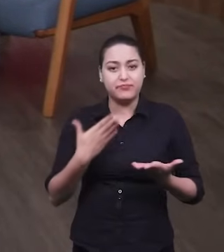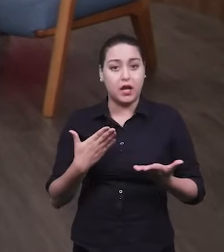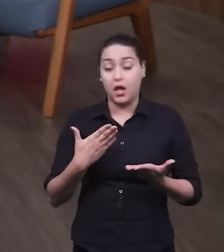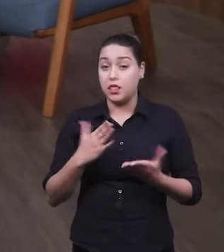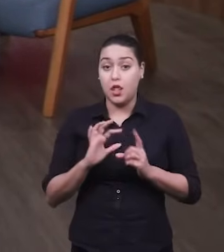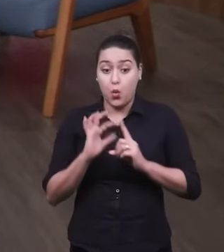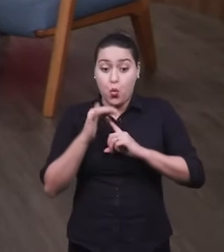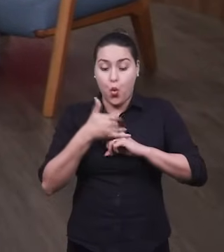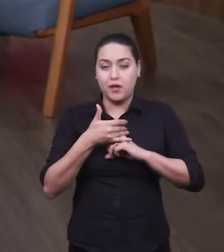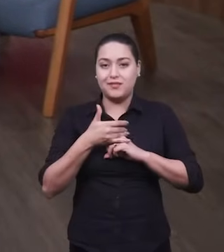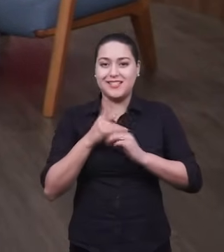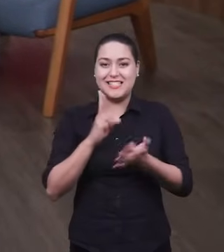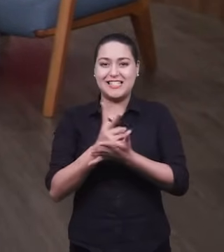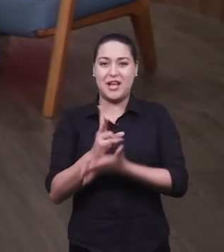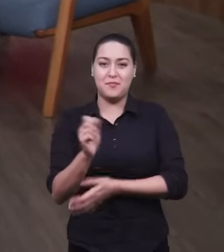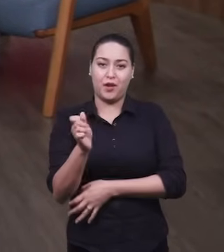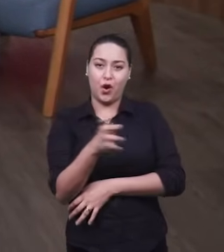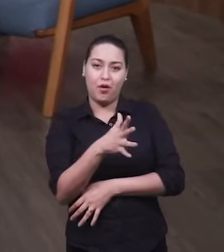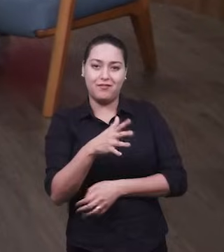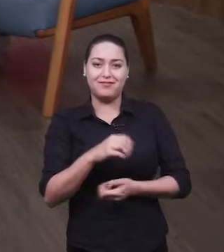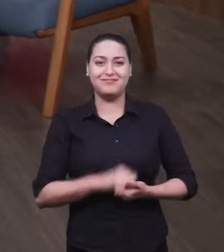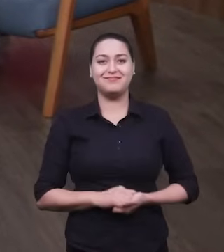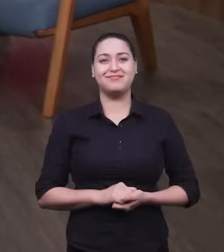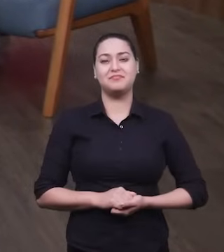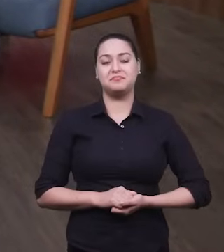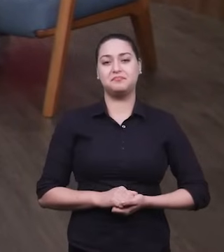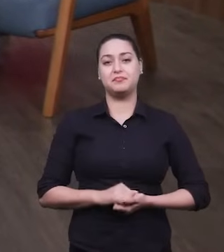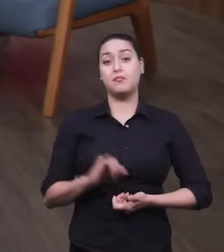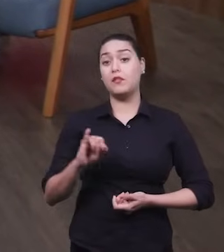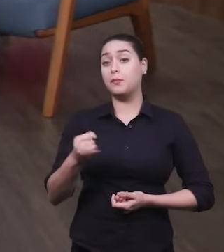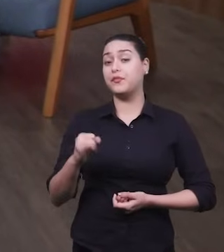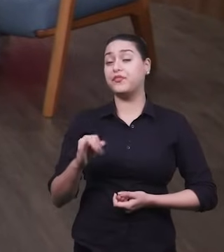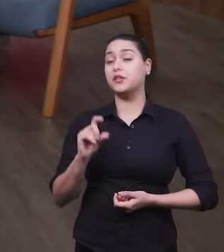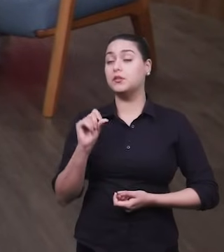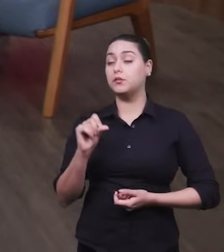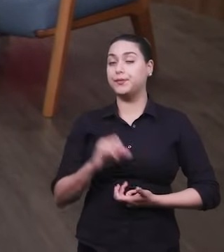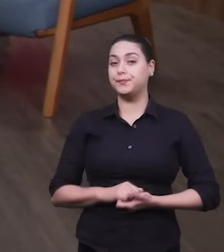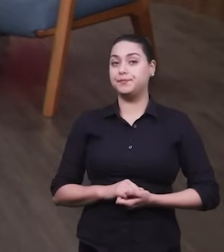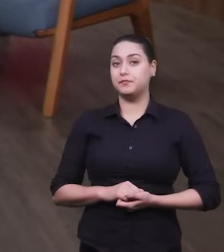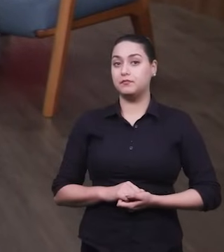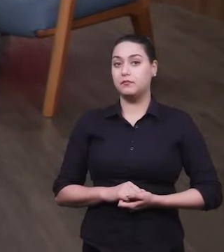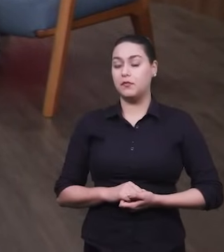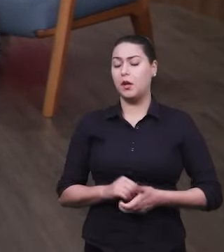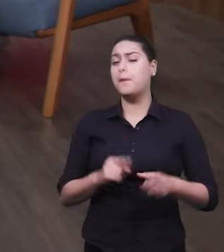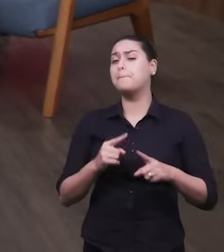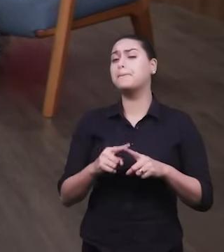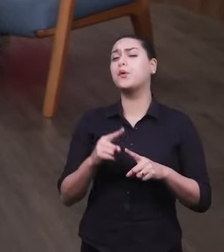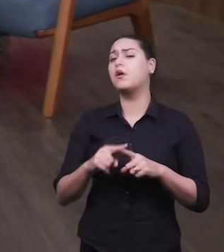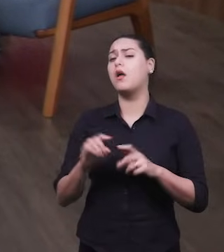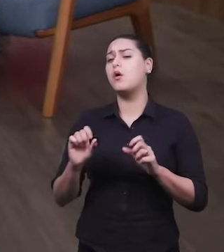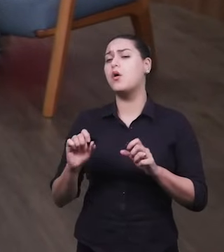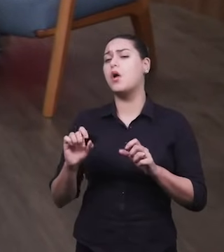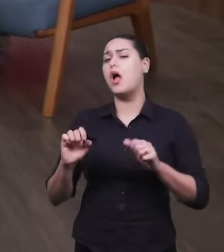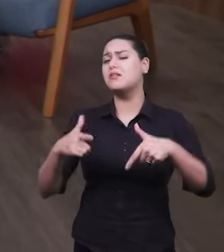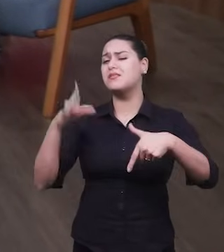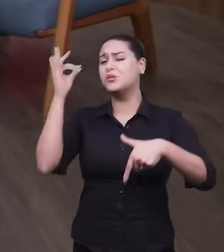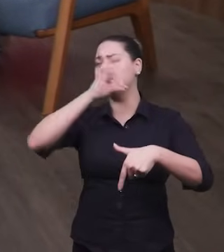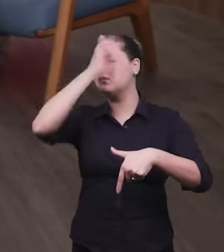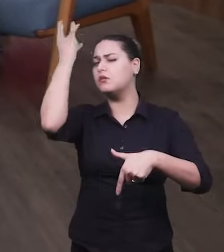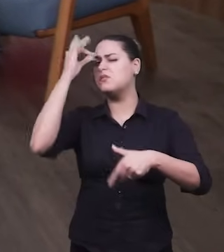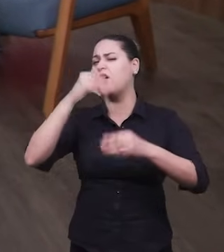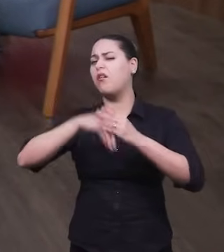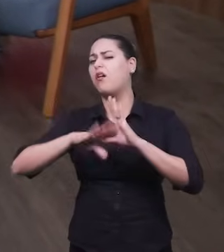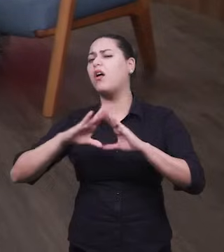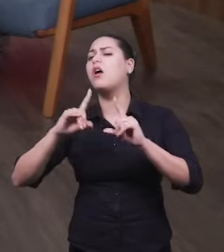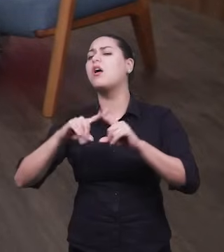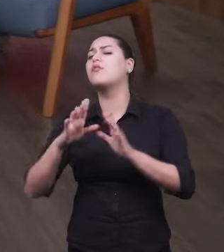igreja envelhecer. Mas aí, aproveitando, por que o Espírito Santo tem agido assim no